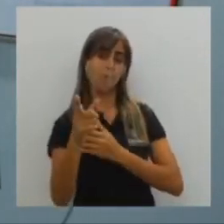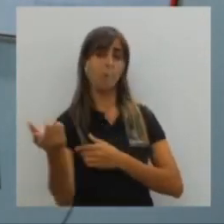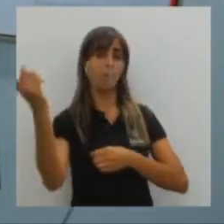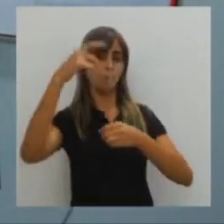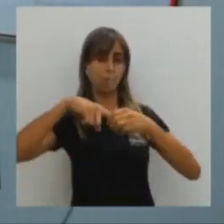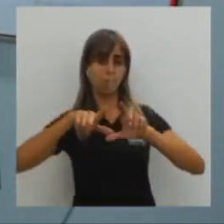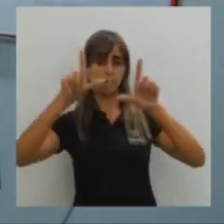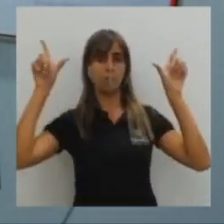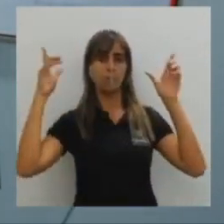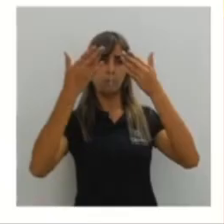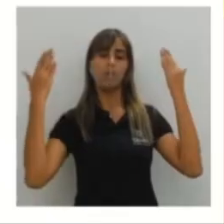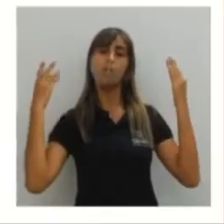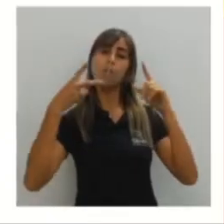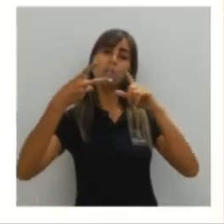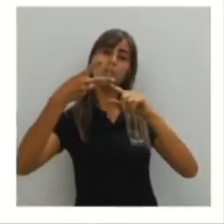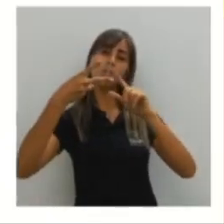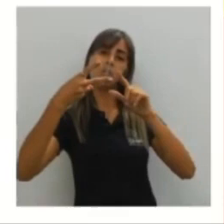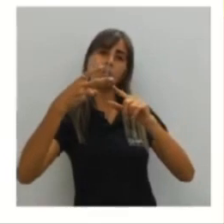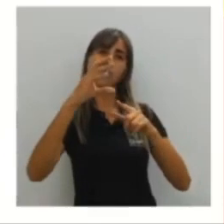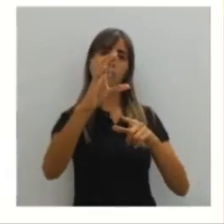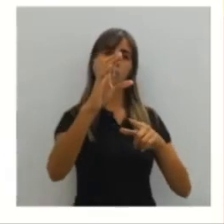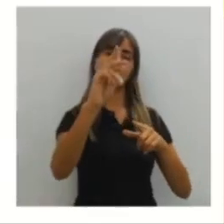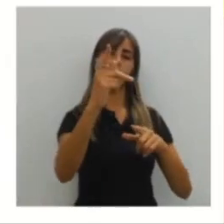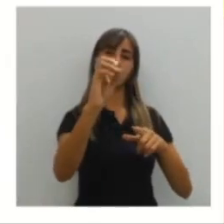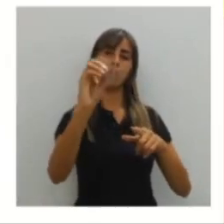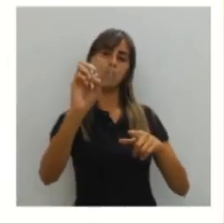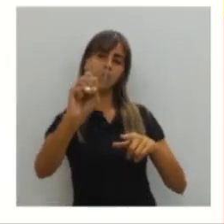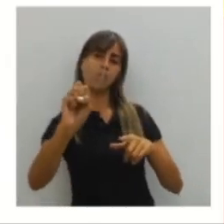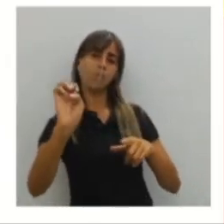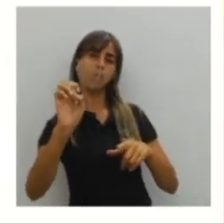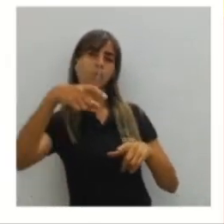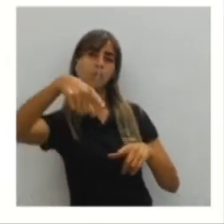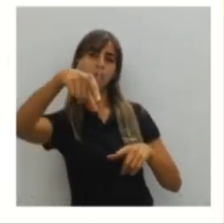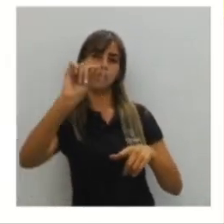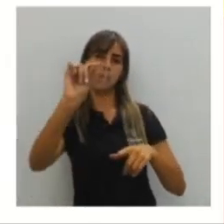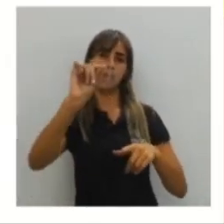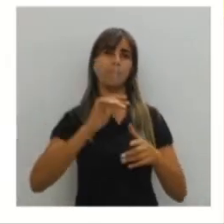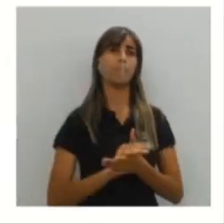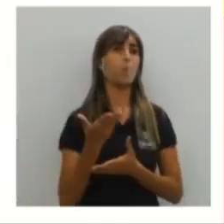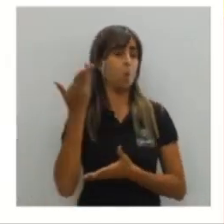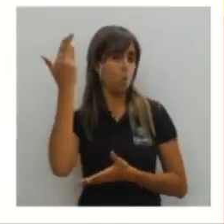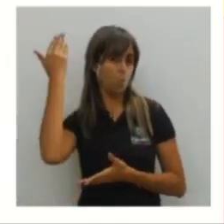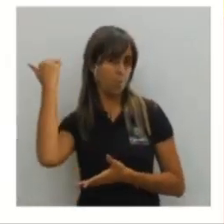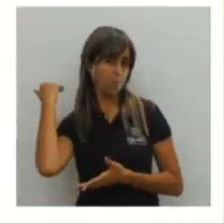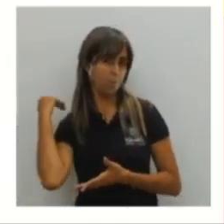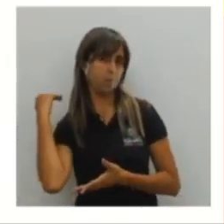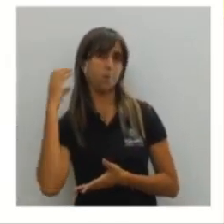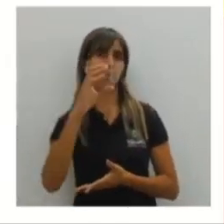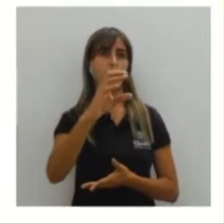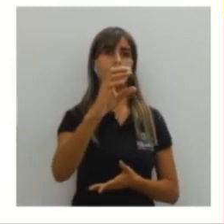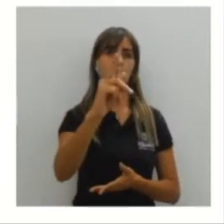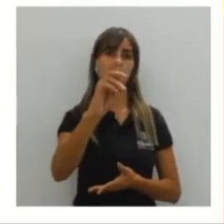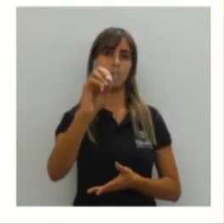tela, a gente tem lá o segundo verbo, tá certo? Que é o verbo choose, escolher. No passado ficaria chose. Observa que no passado ele perde um O